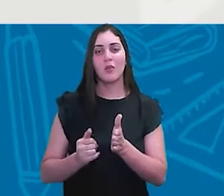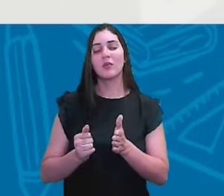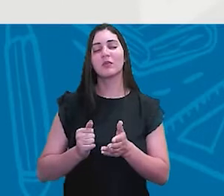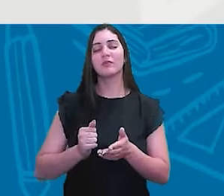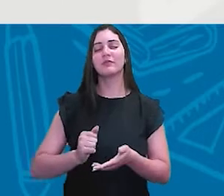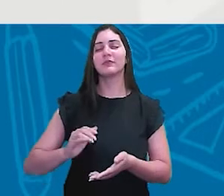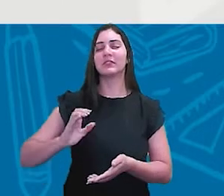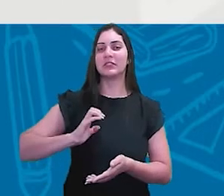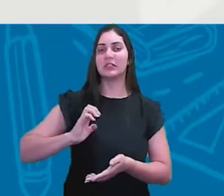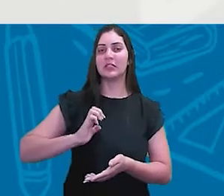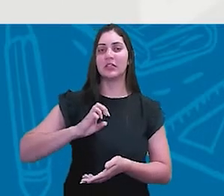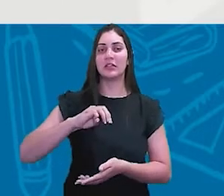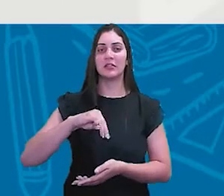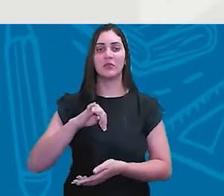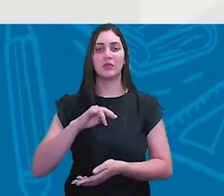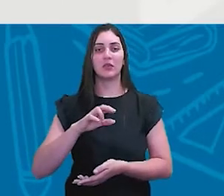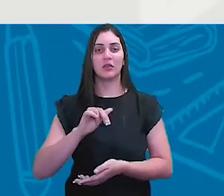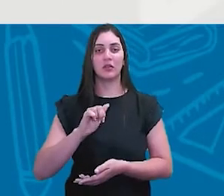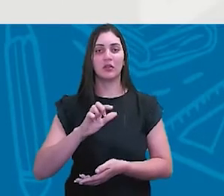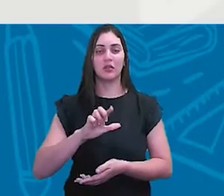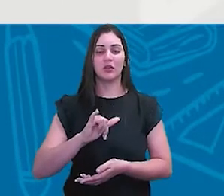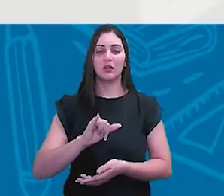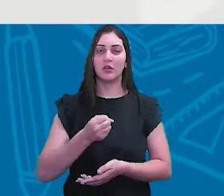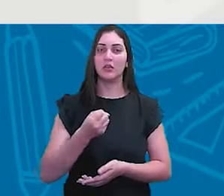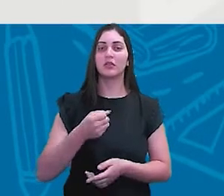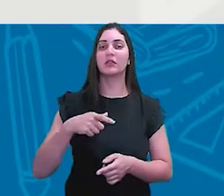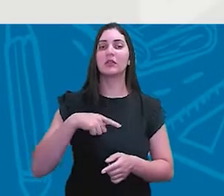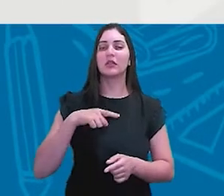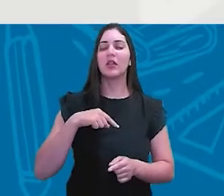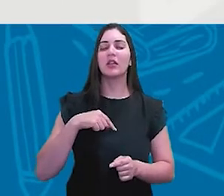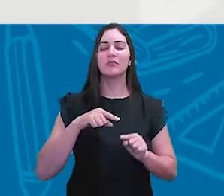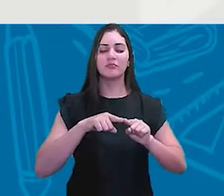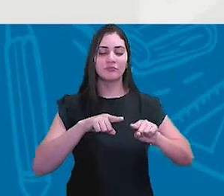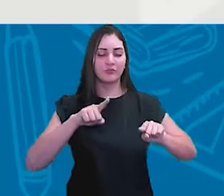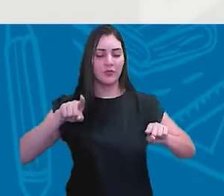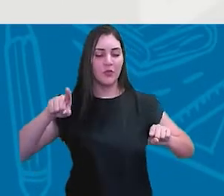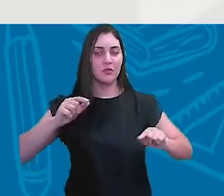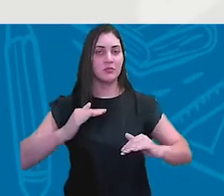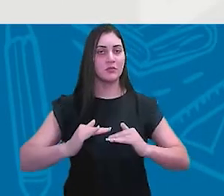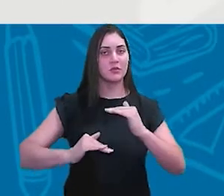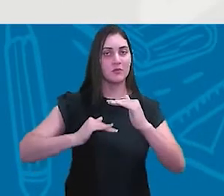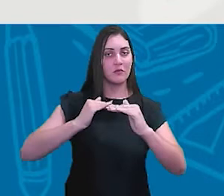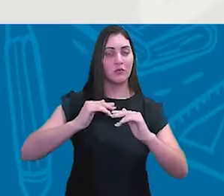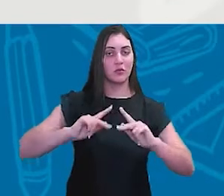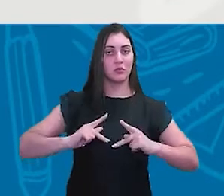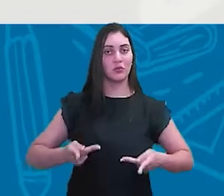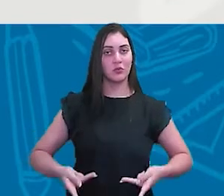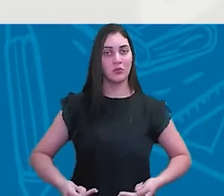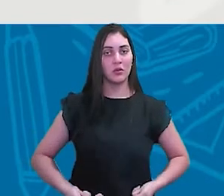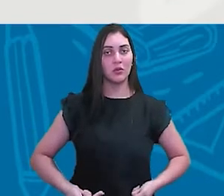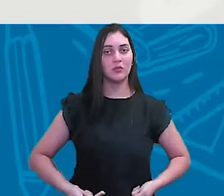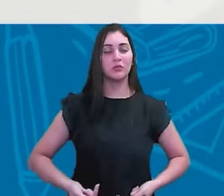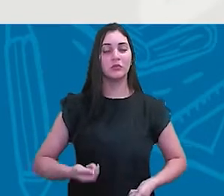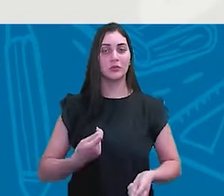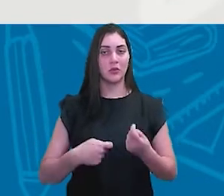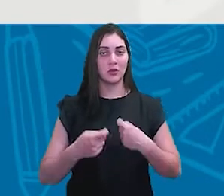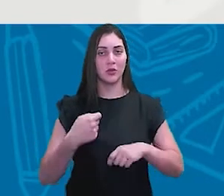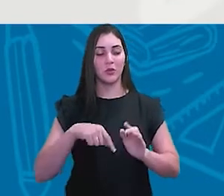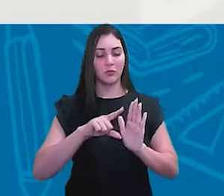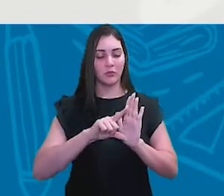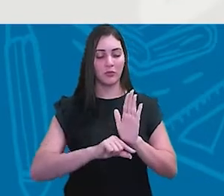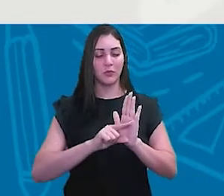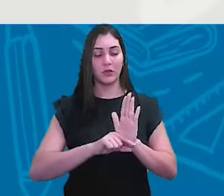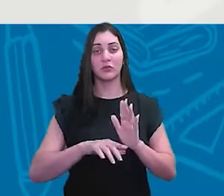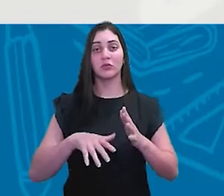que tem os índices de desenvolvimento humano, de desenvolvimento social e econômico mais baixos. Então, quando você tem uma